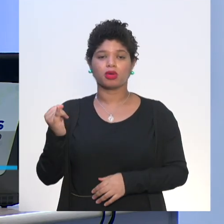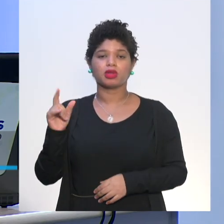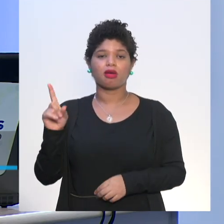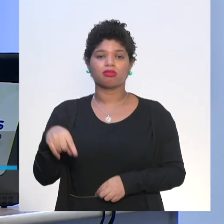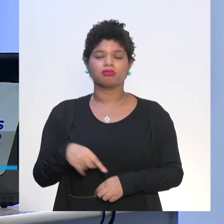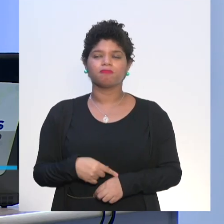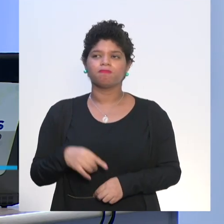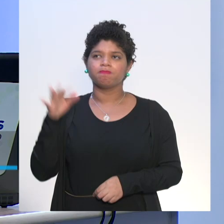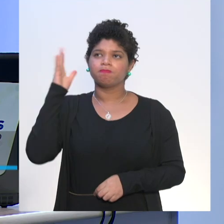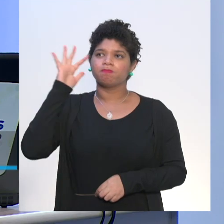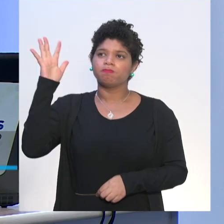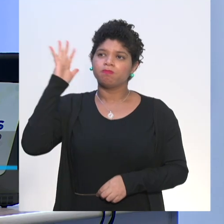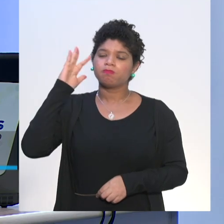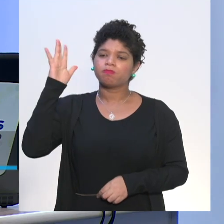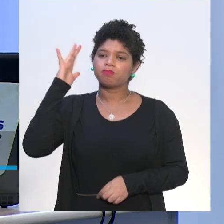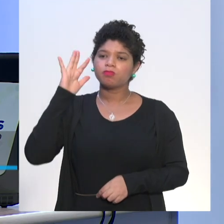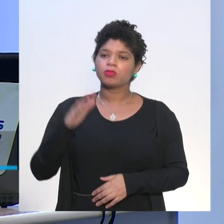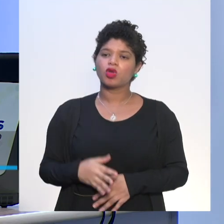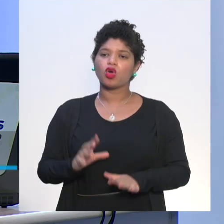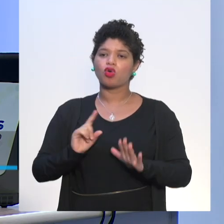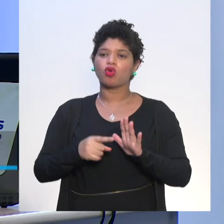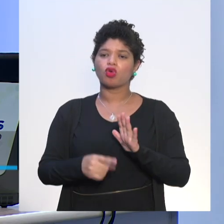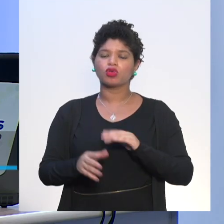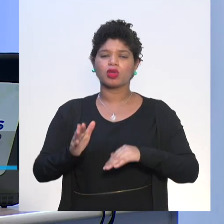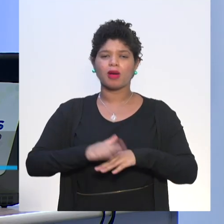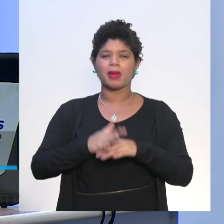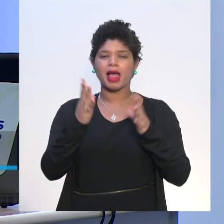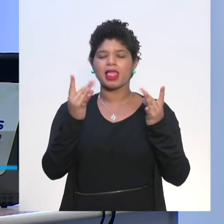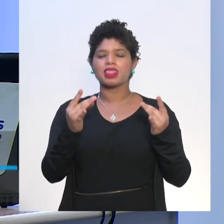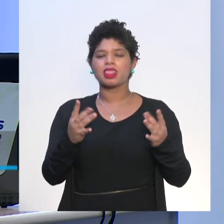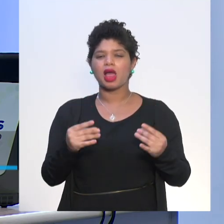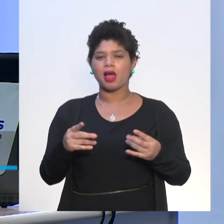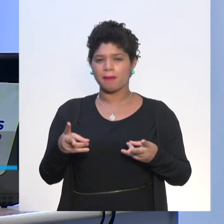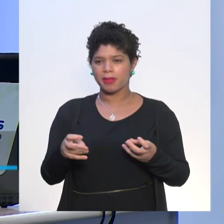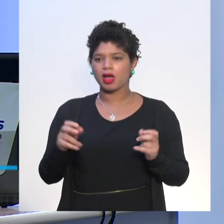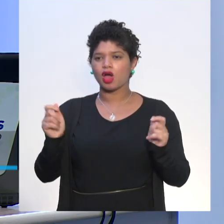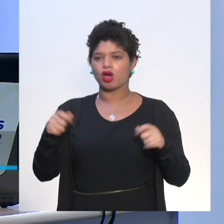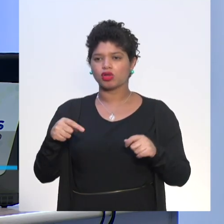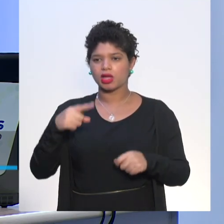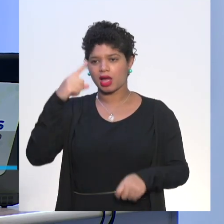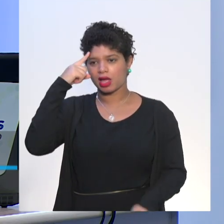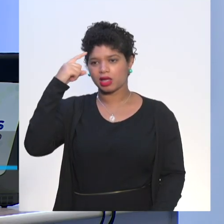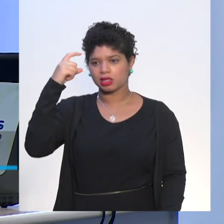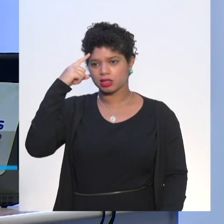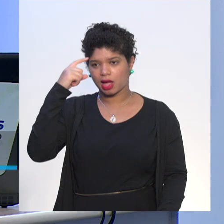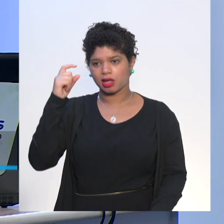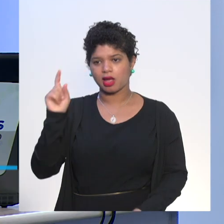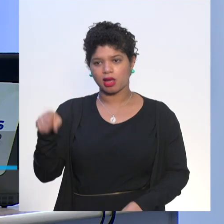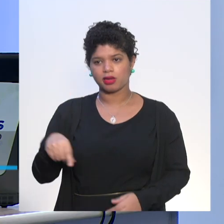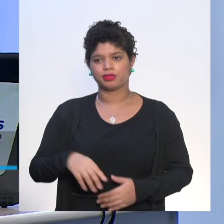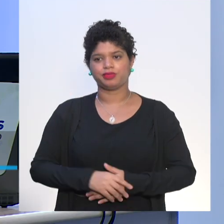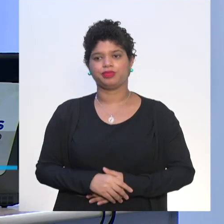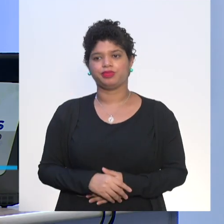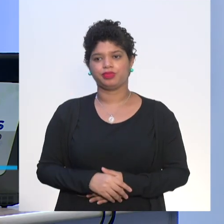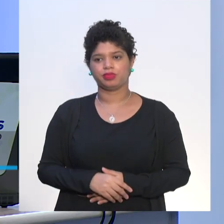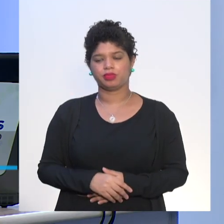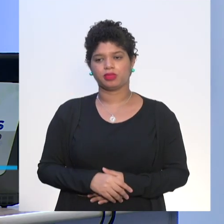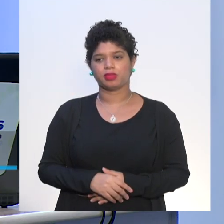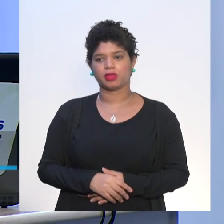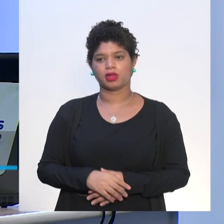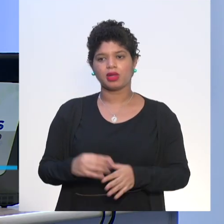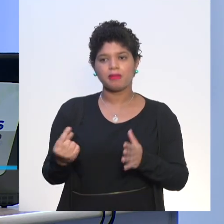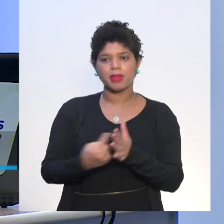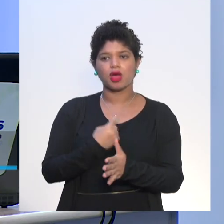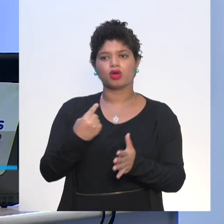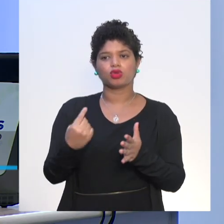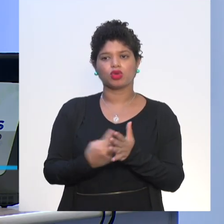um olhar um pouco mais aprofundado e um pouco mais cuidadoso para essas ideias, né? E se perguntar, afinal